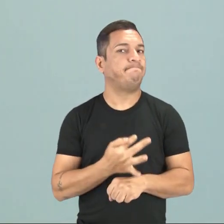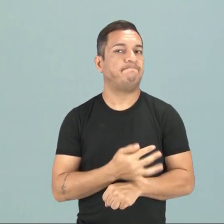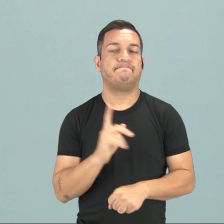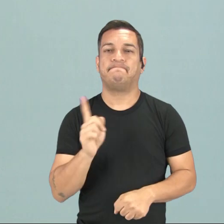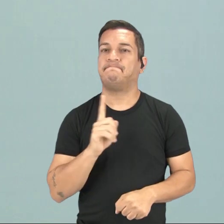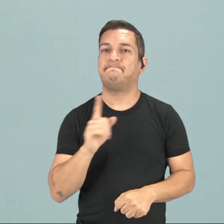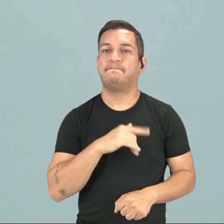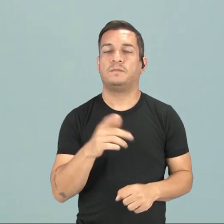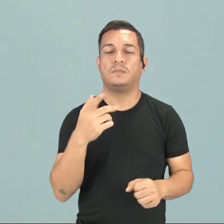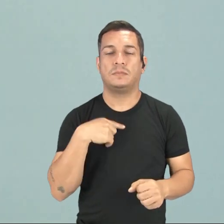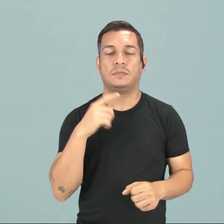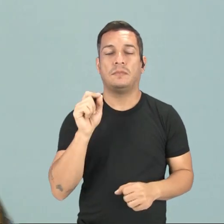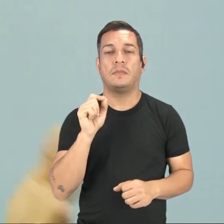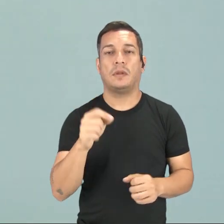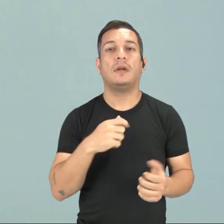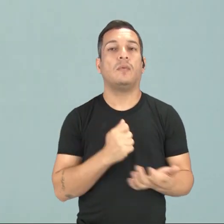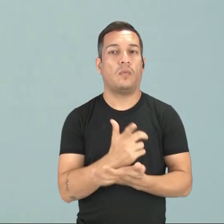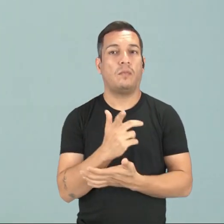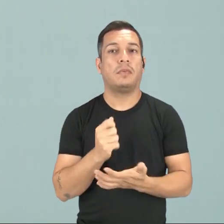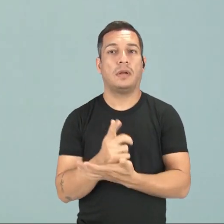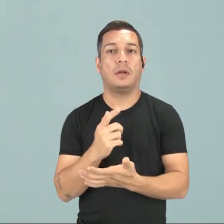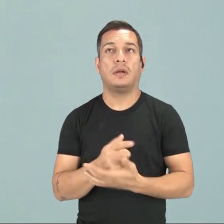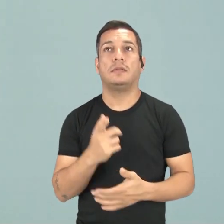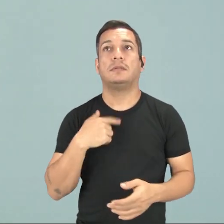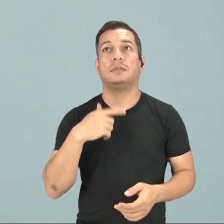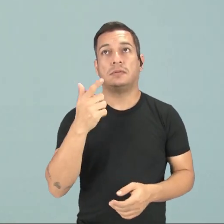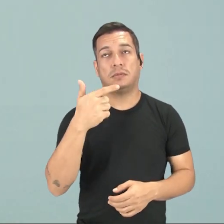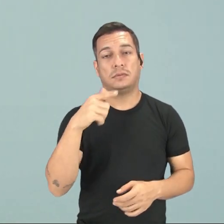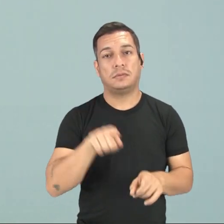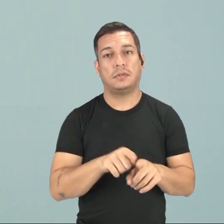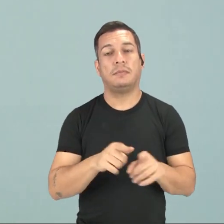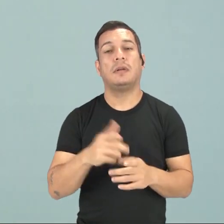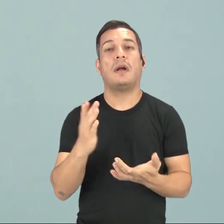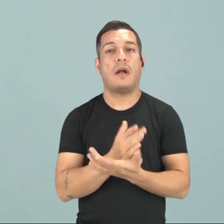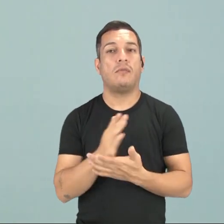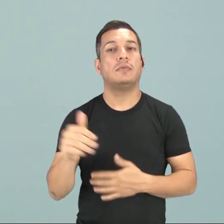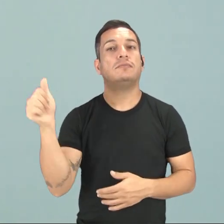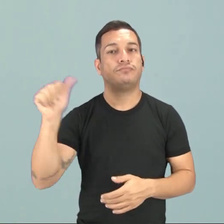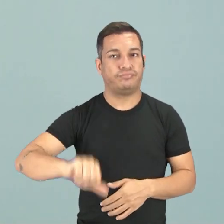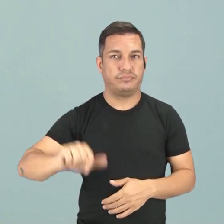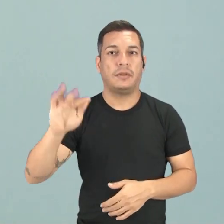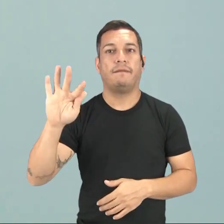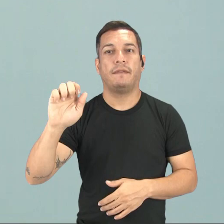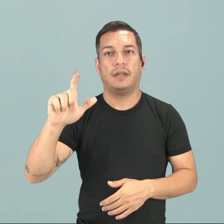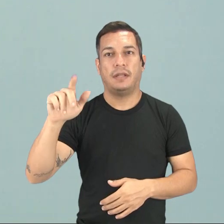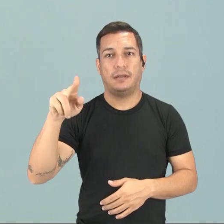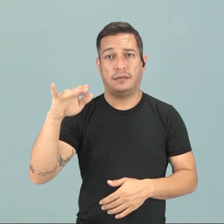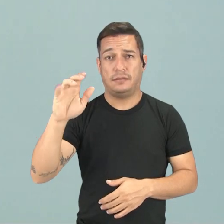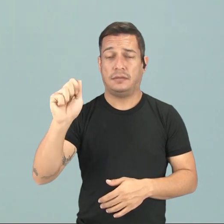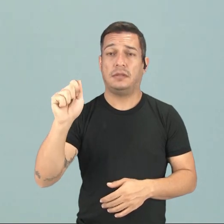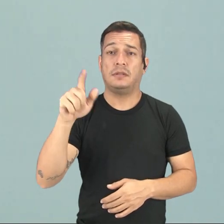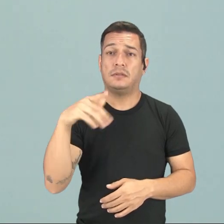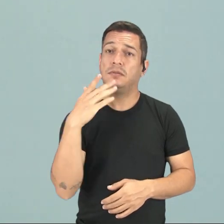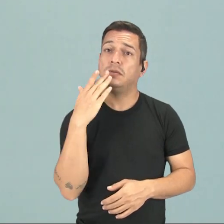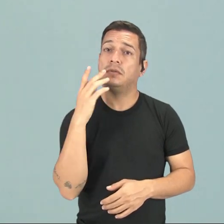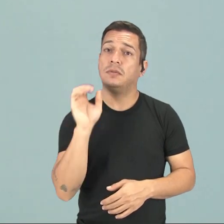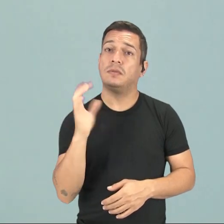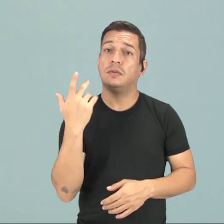então compradas e muitas entrariam em falência em função desse tipo que ele chama aí